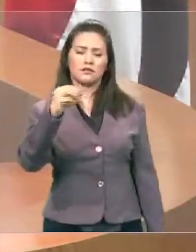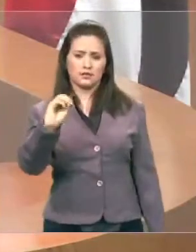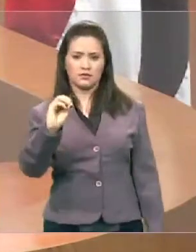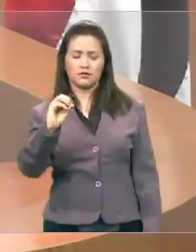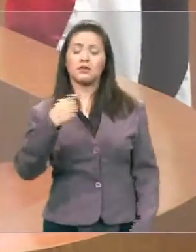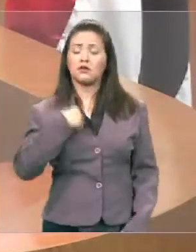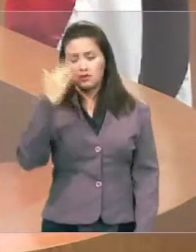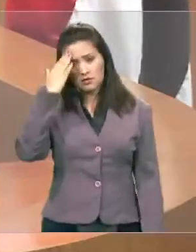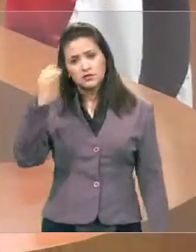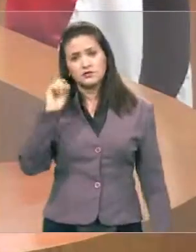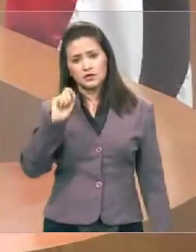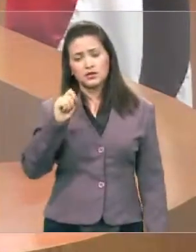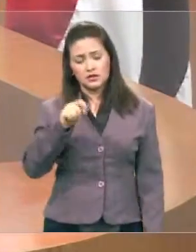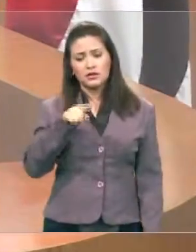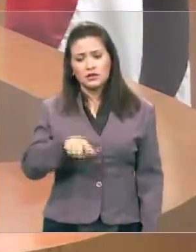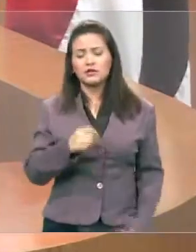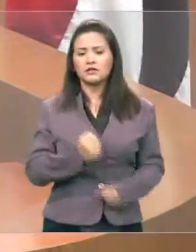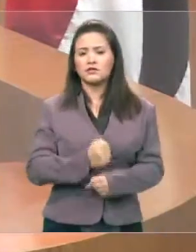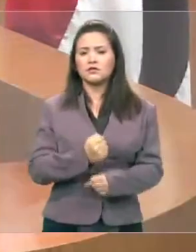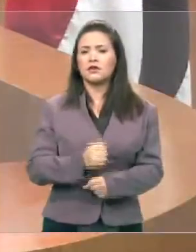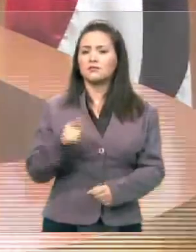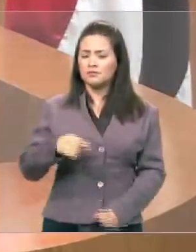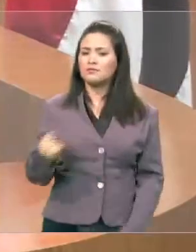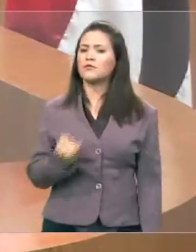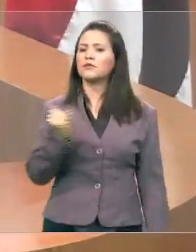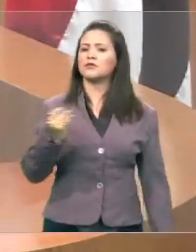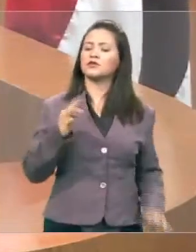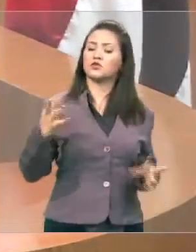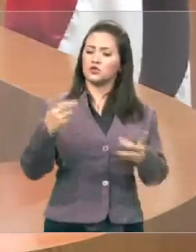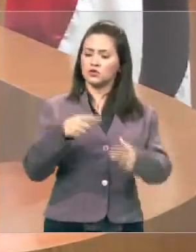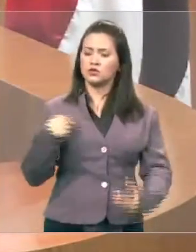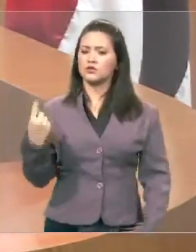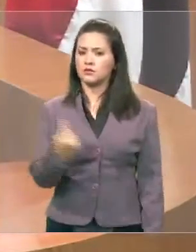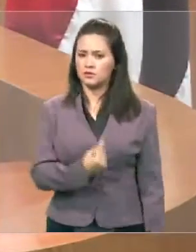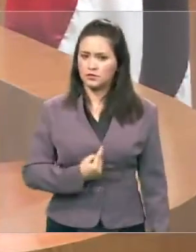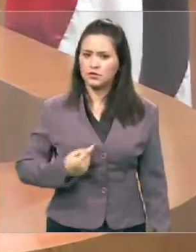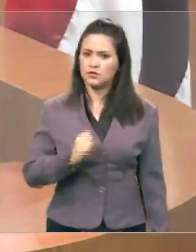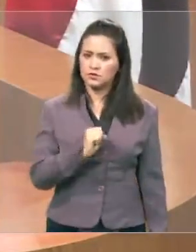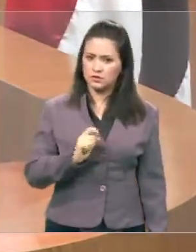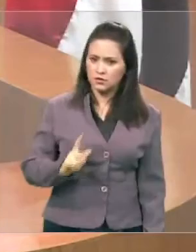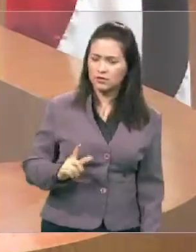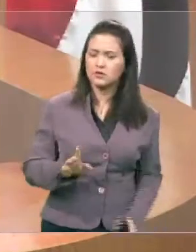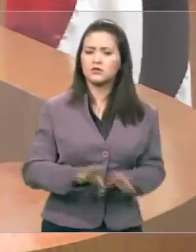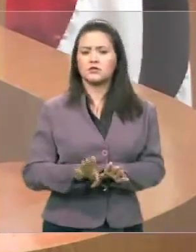trazer uma grande importância, para todos nós, ludovicenses e